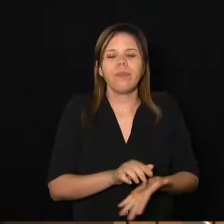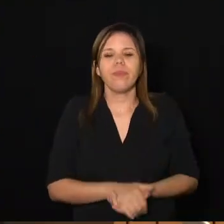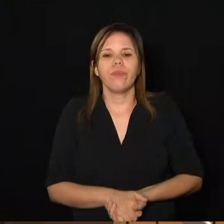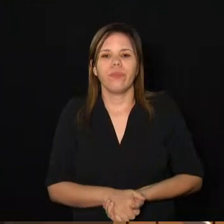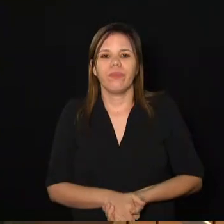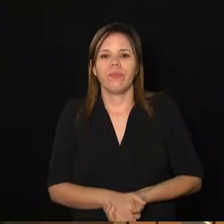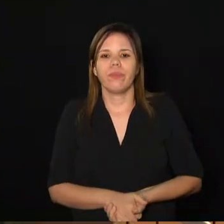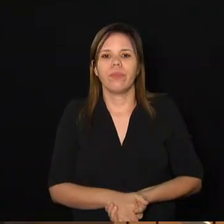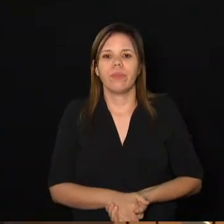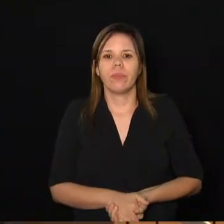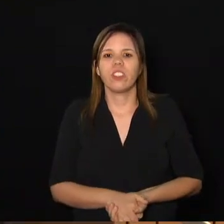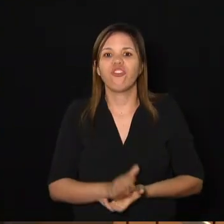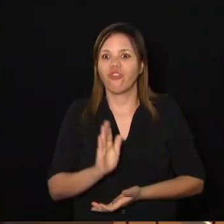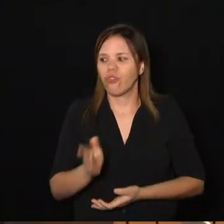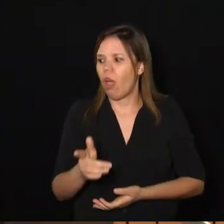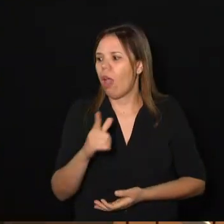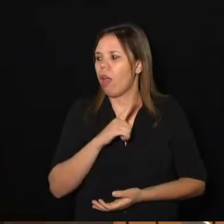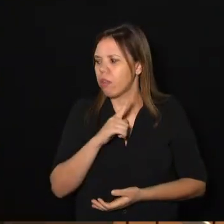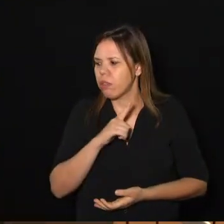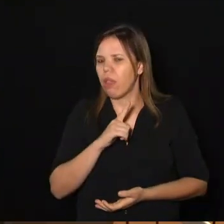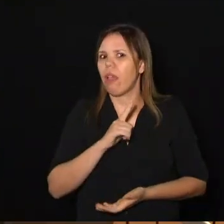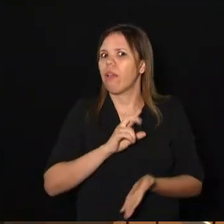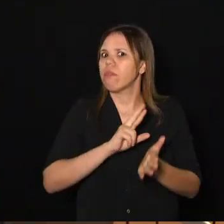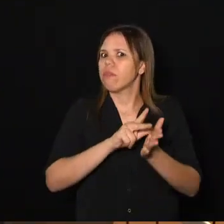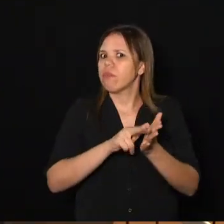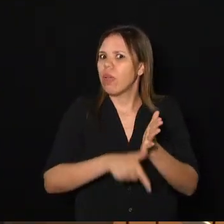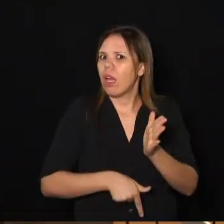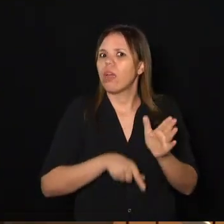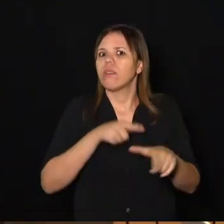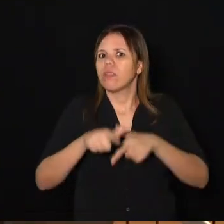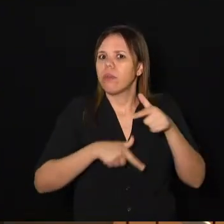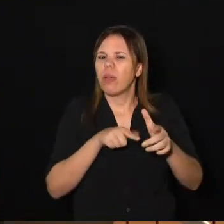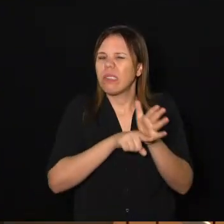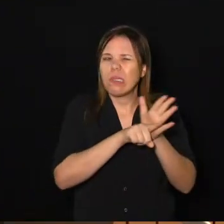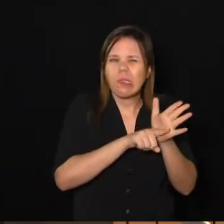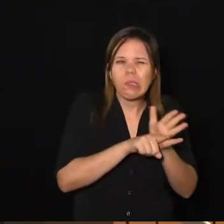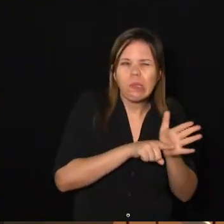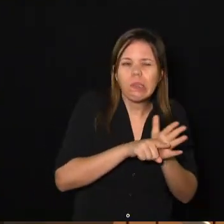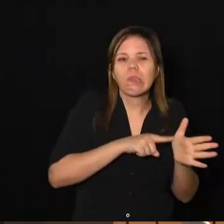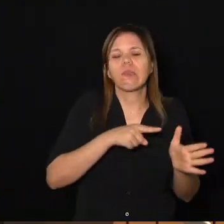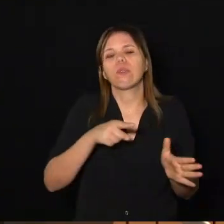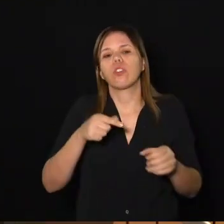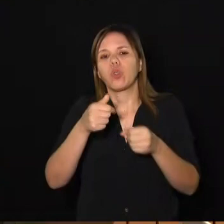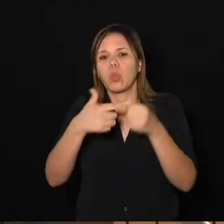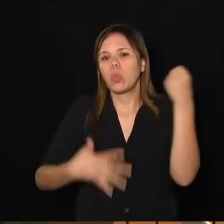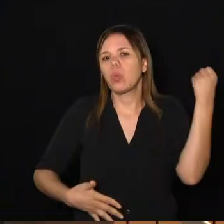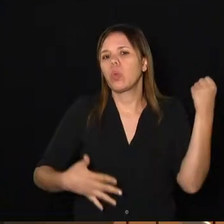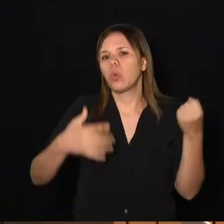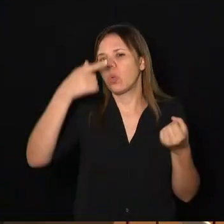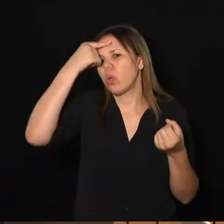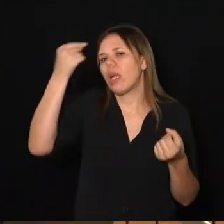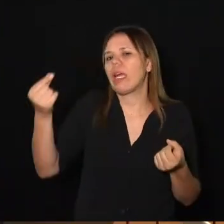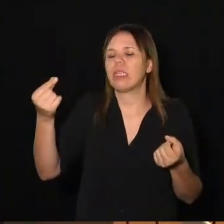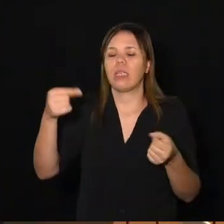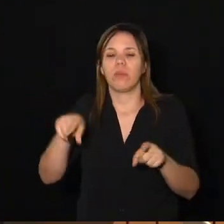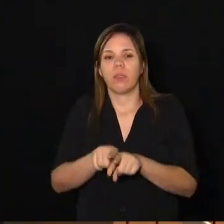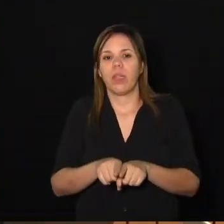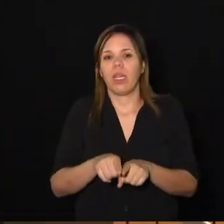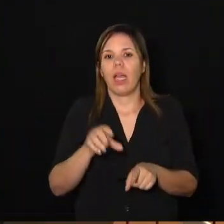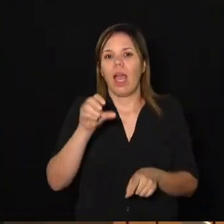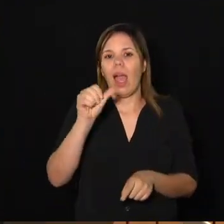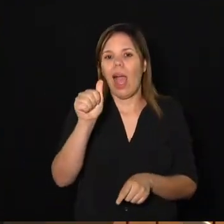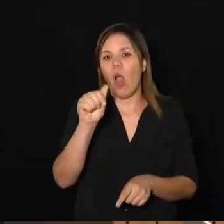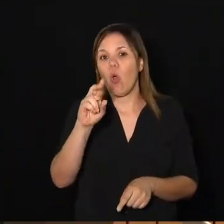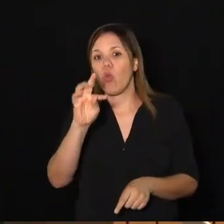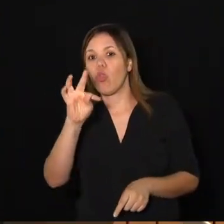que já tem hoje trabalho científico no google acadêmico que explica que o autorrefrator por si só